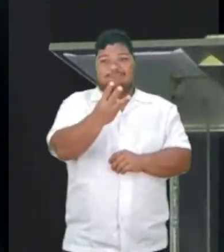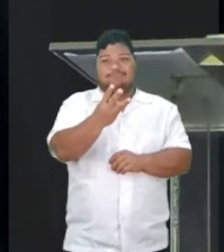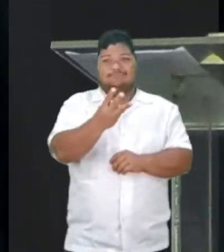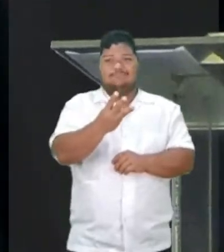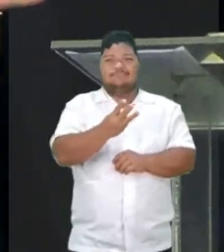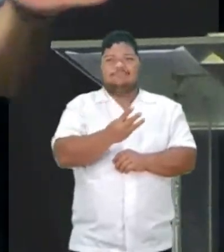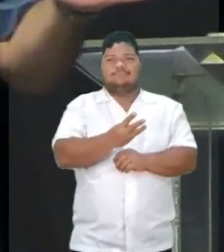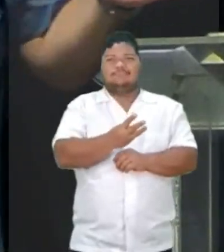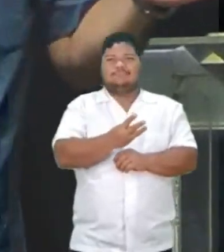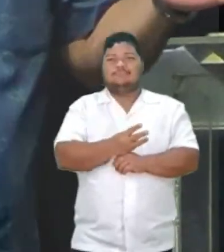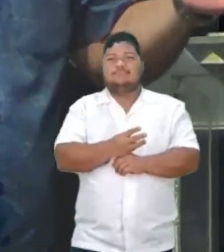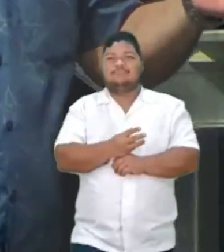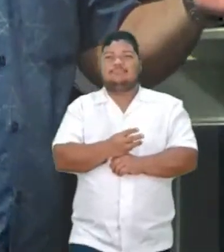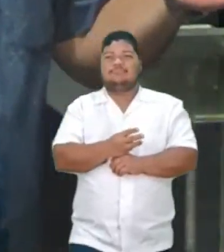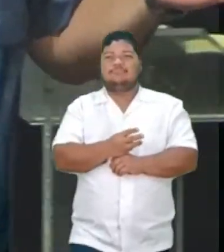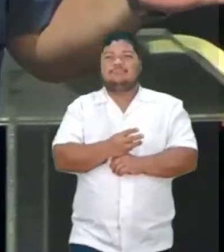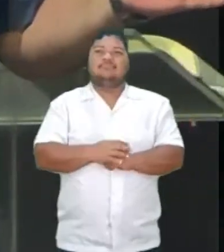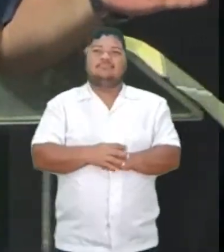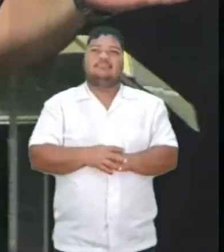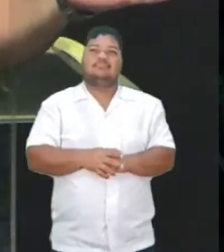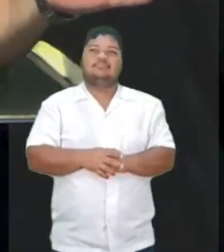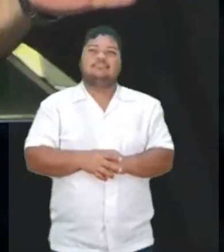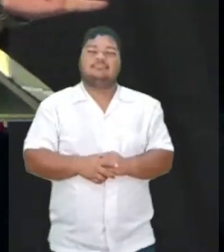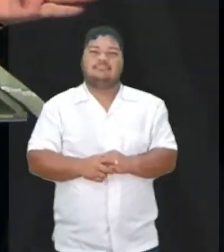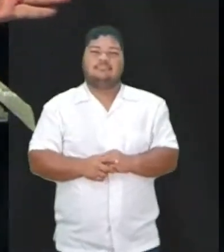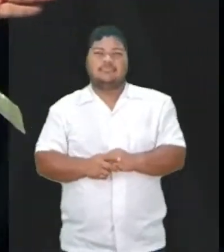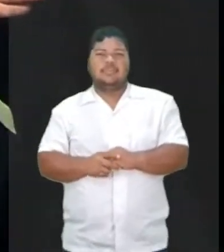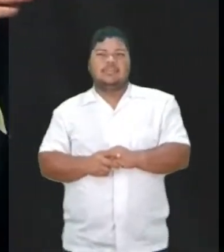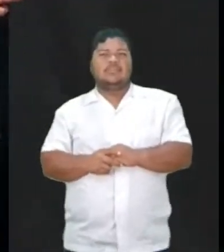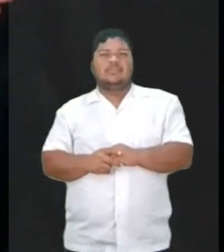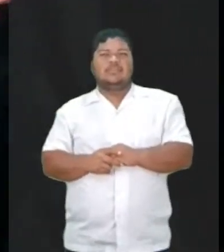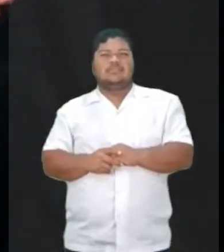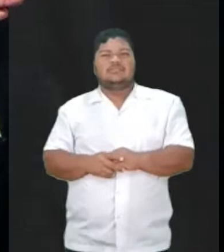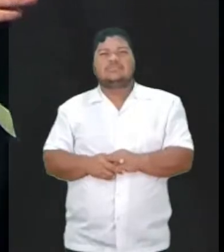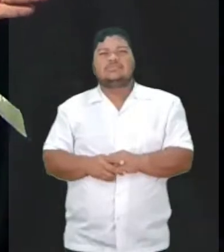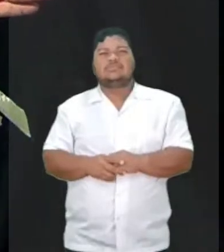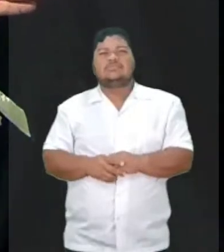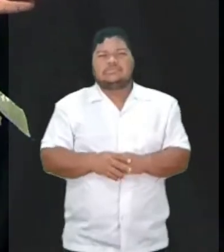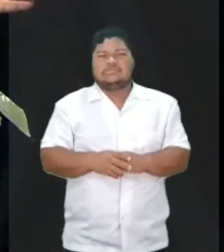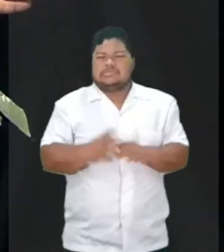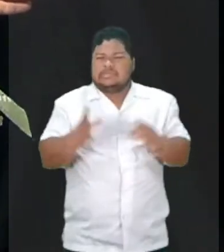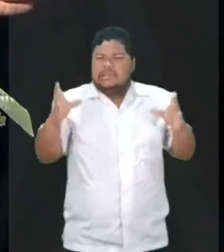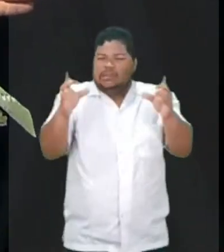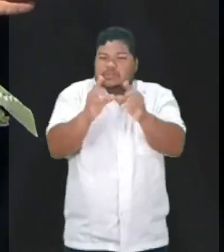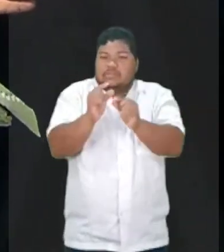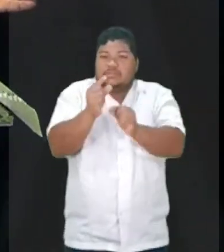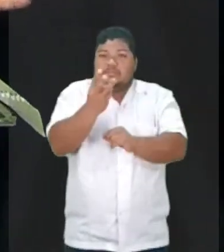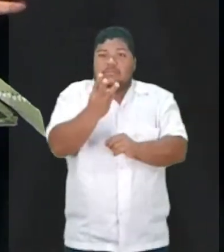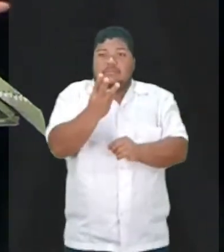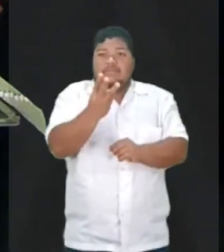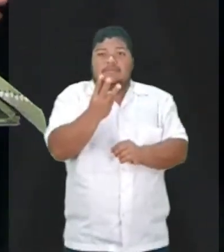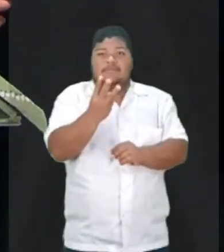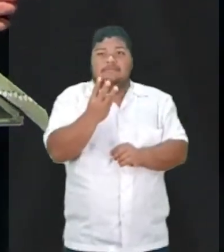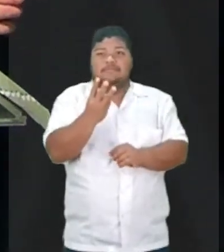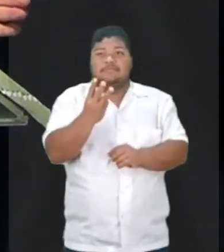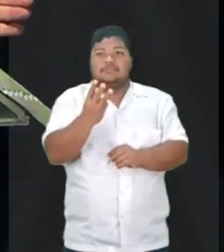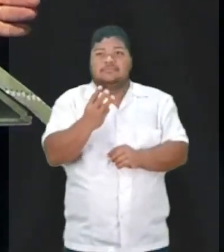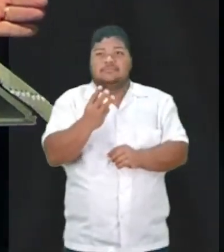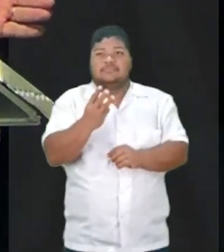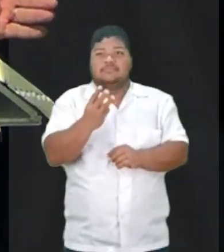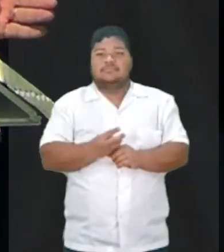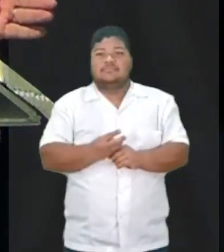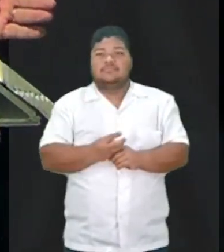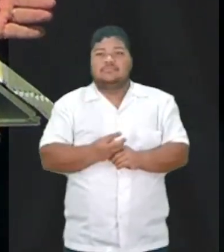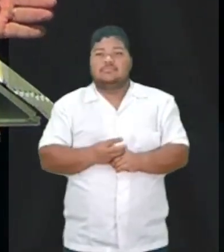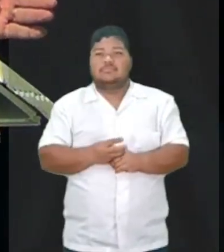na Bíblia que faz com que se reduza a 3 mulheres? Dilúvio, esposa de Cão,